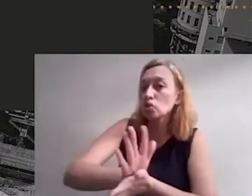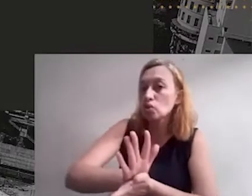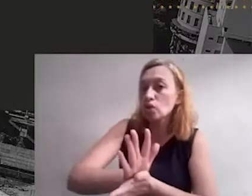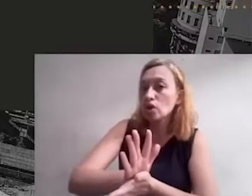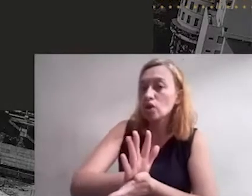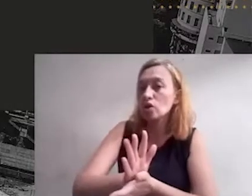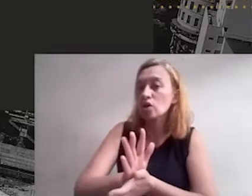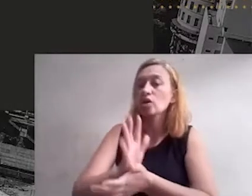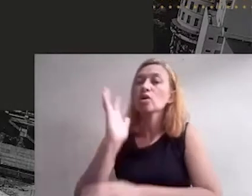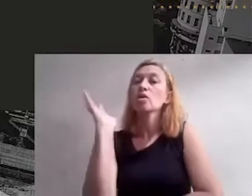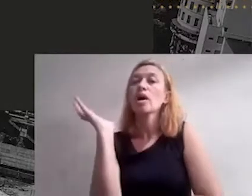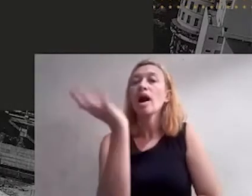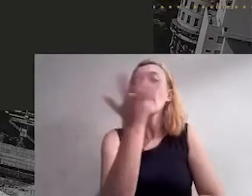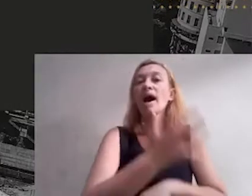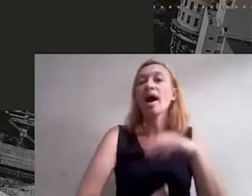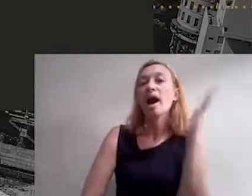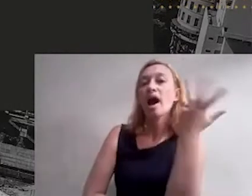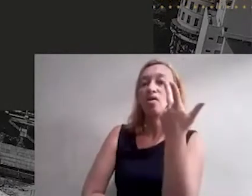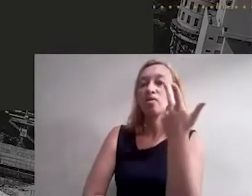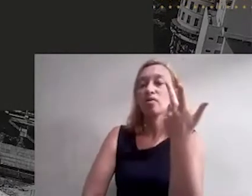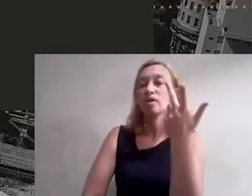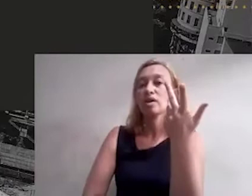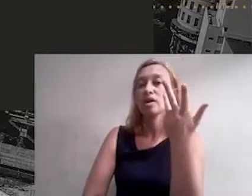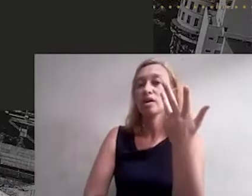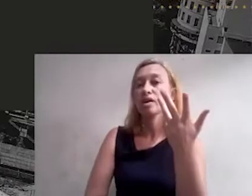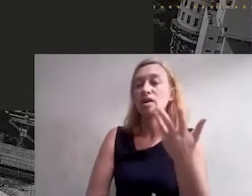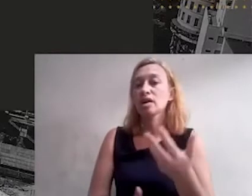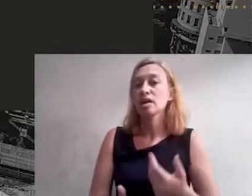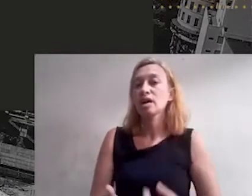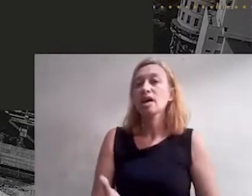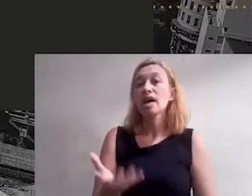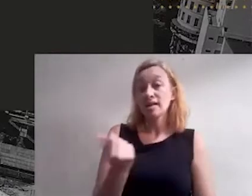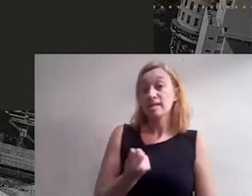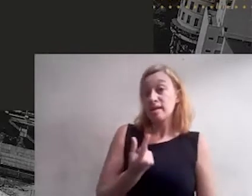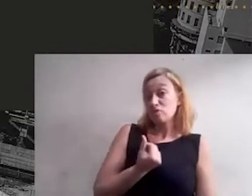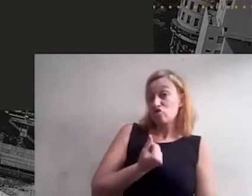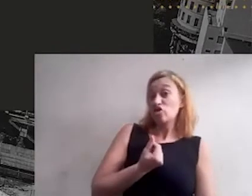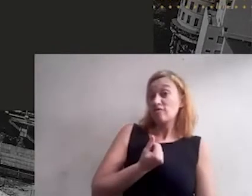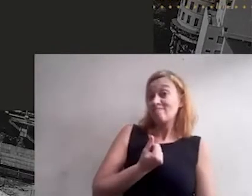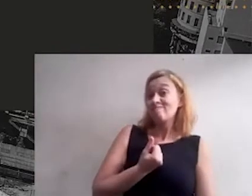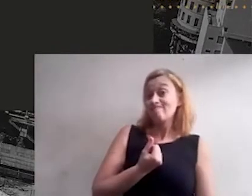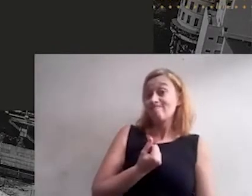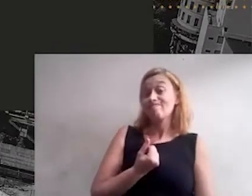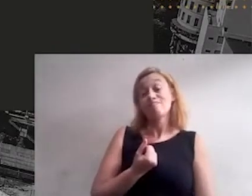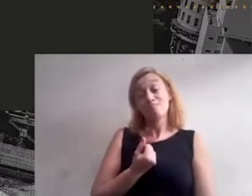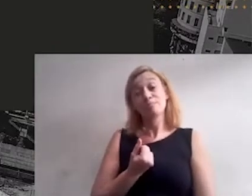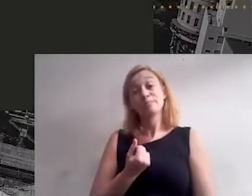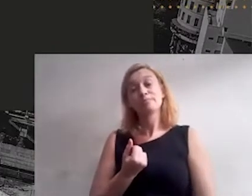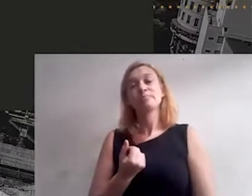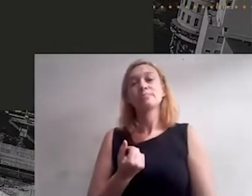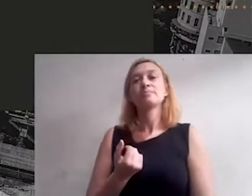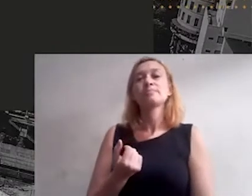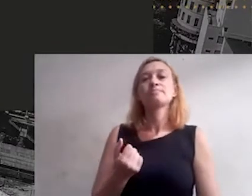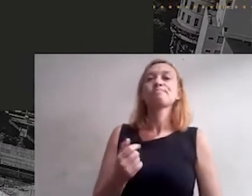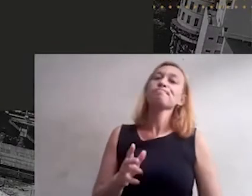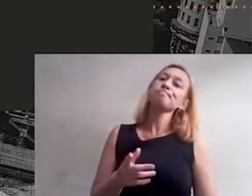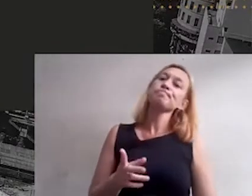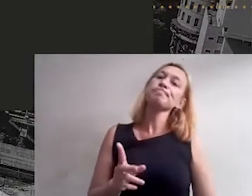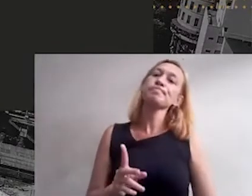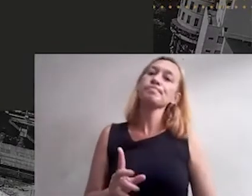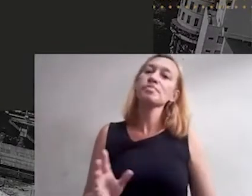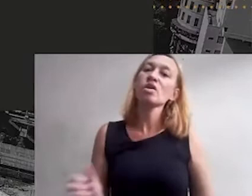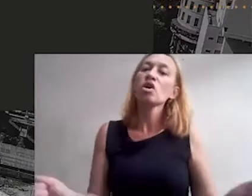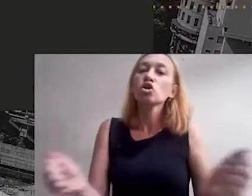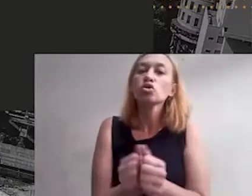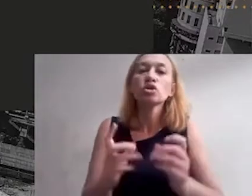com desmatamento e essa dimensão da água talvez seja mais relevante. E aí, pelo jeito, eles vão ter que juntar todo esse dinheiro para comprar